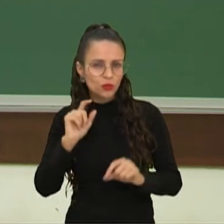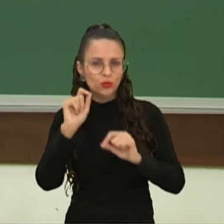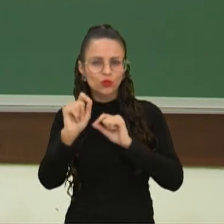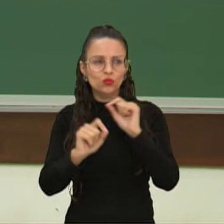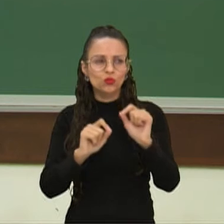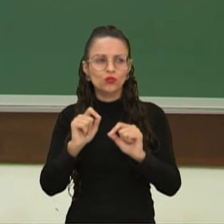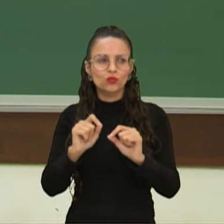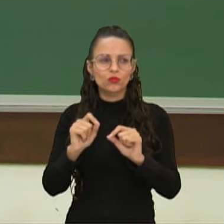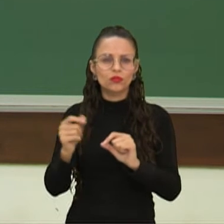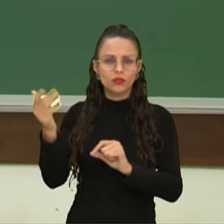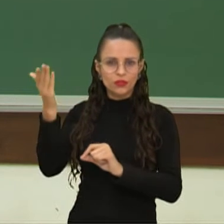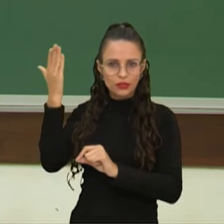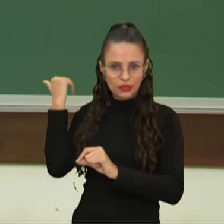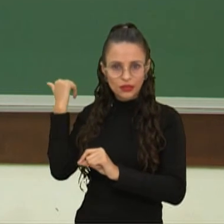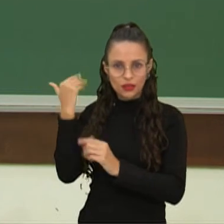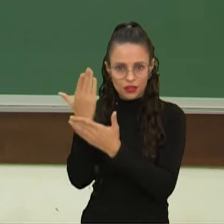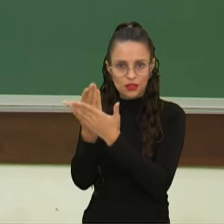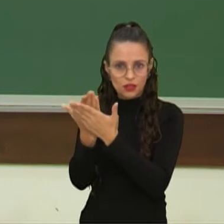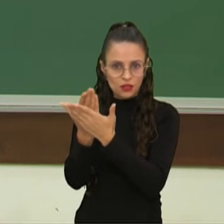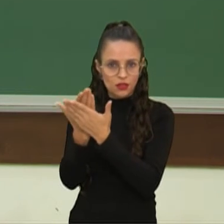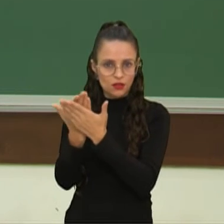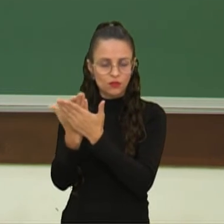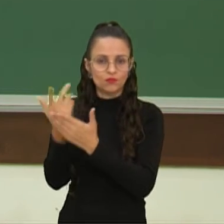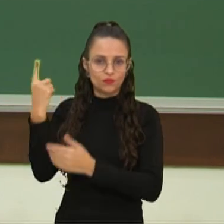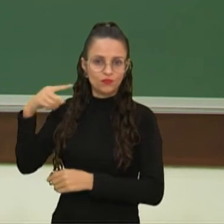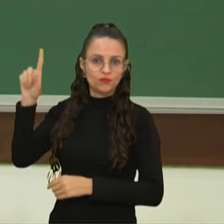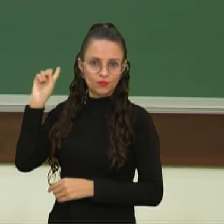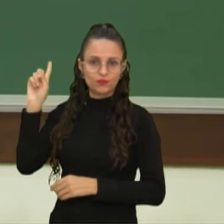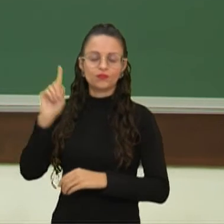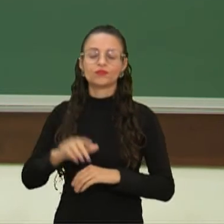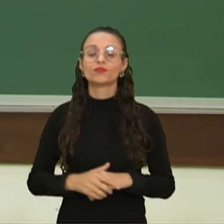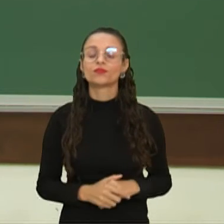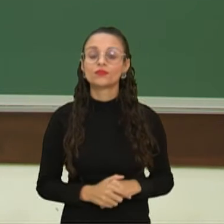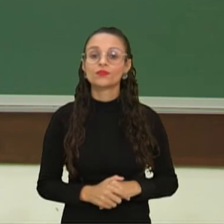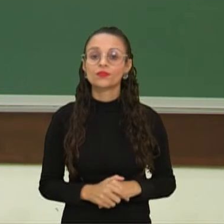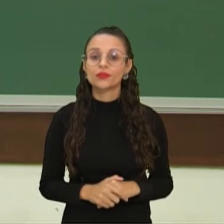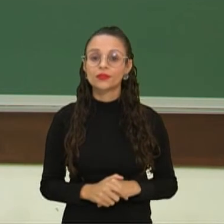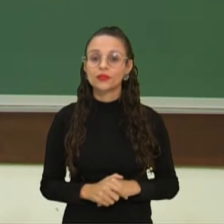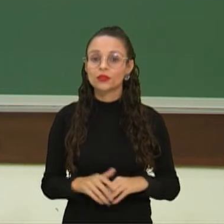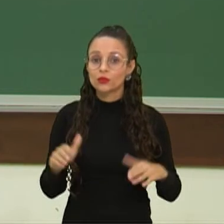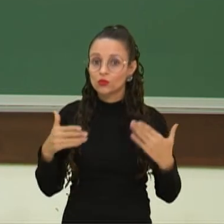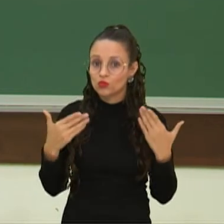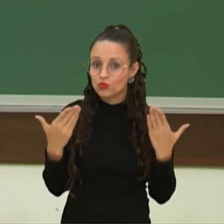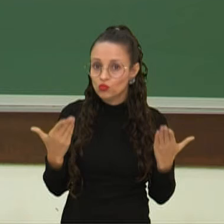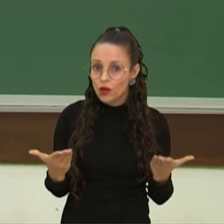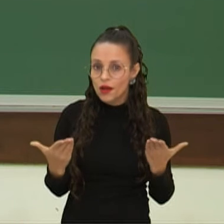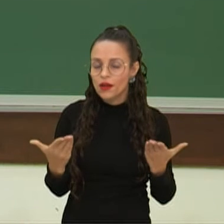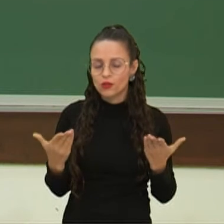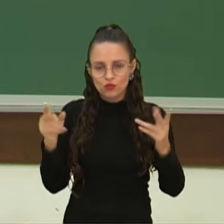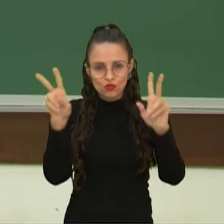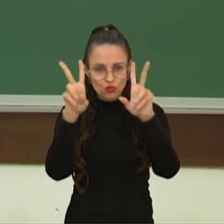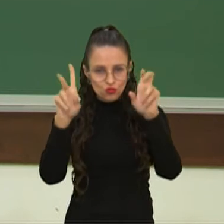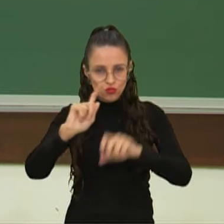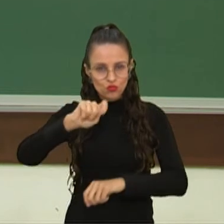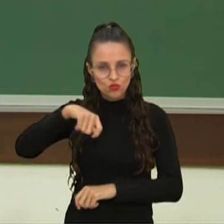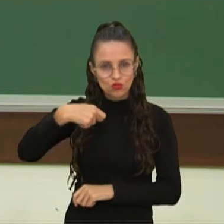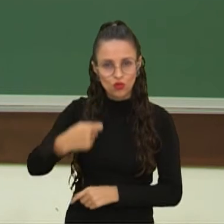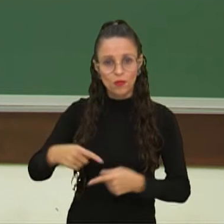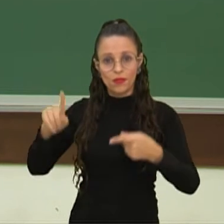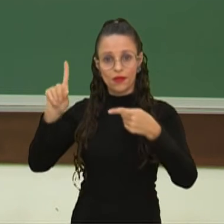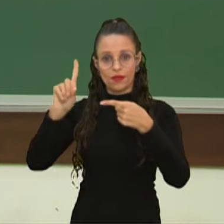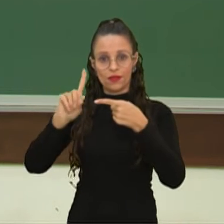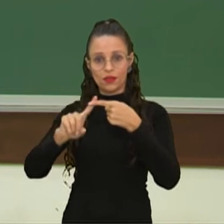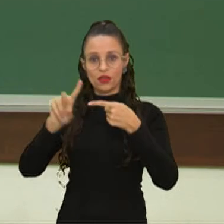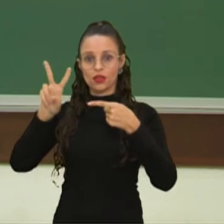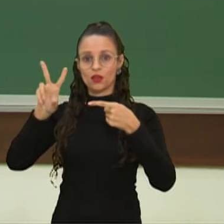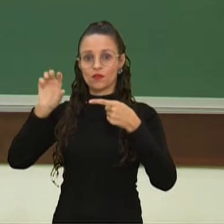mais ou menos o que a gente comentou anterior, na aula de antes, na aula anterior. Quando a gente fala de voz ativa e voz passiva, lembra, voz